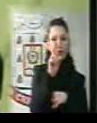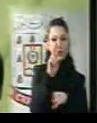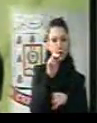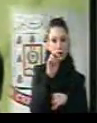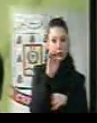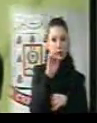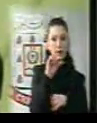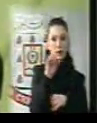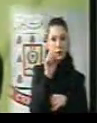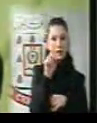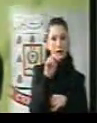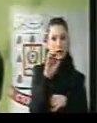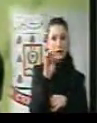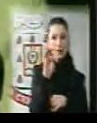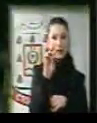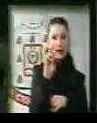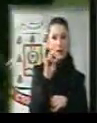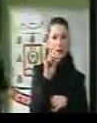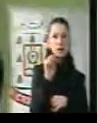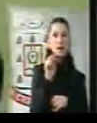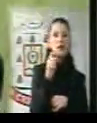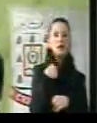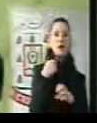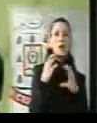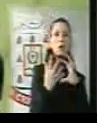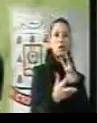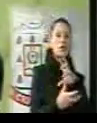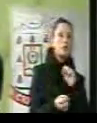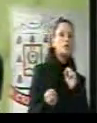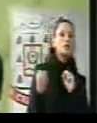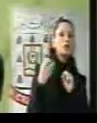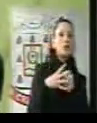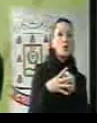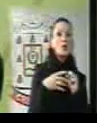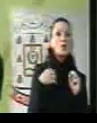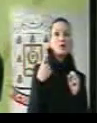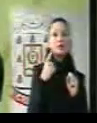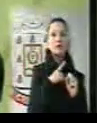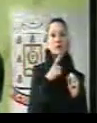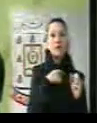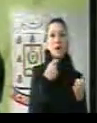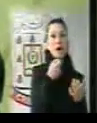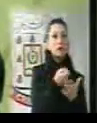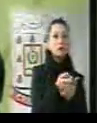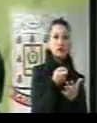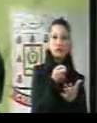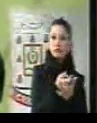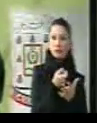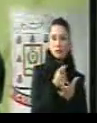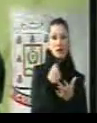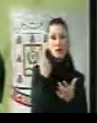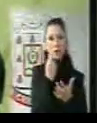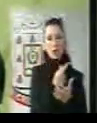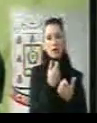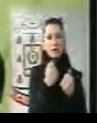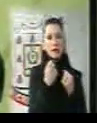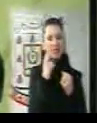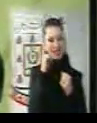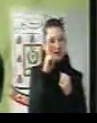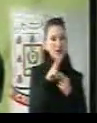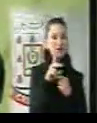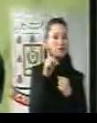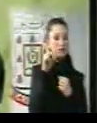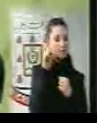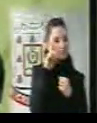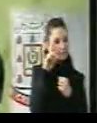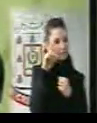né, que o mundo moderno, vereadora Tati, nos impõe determinadas regras que nós temos que perseguir ela todos os